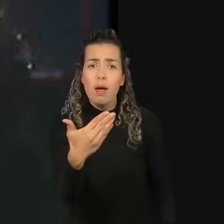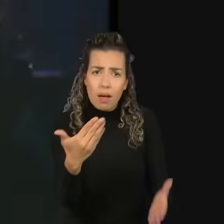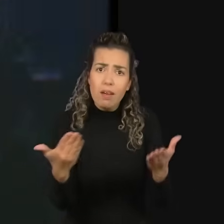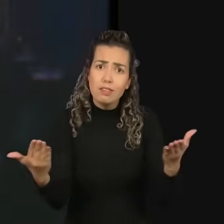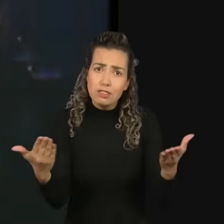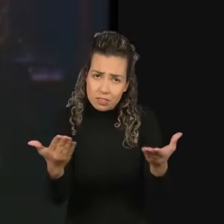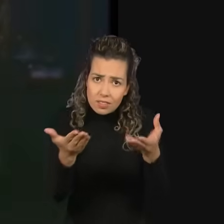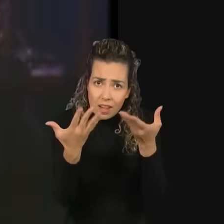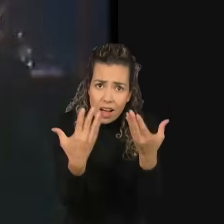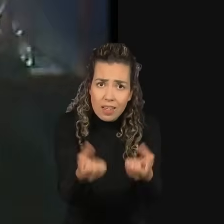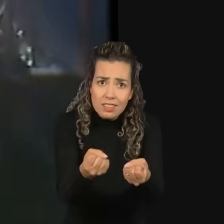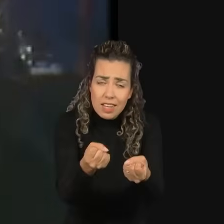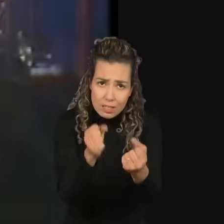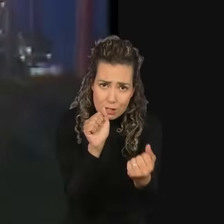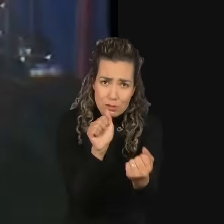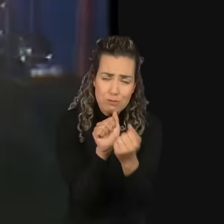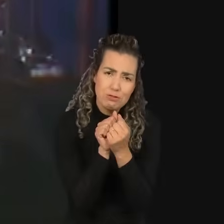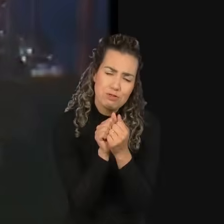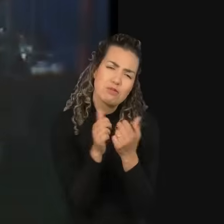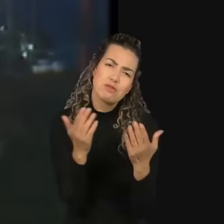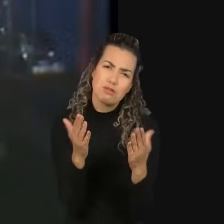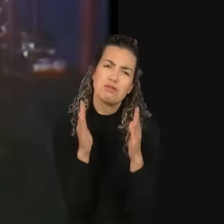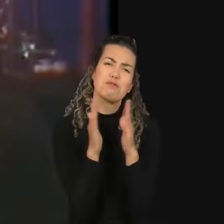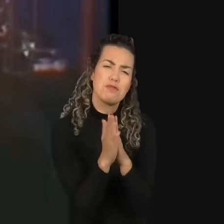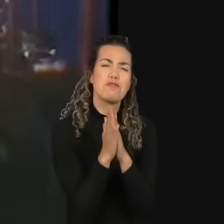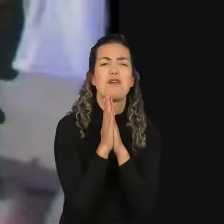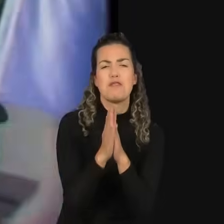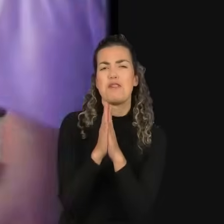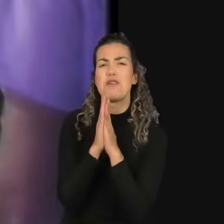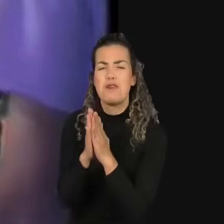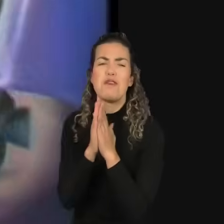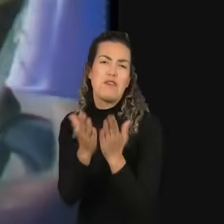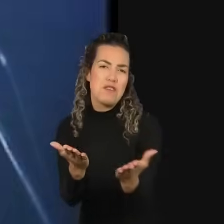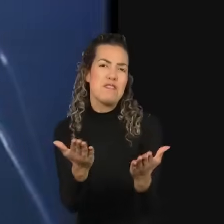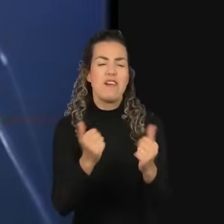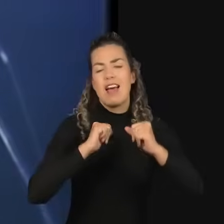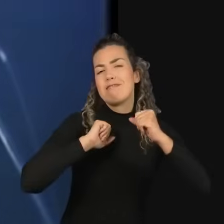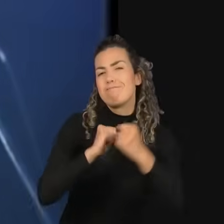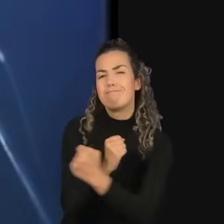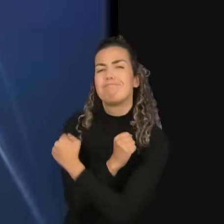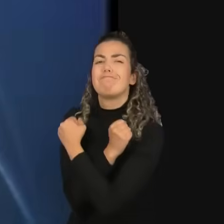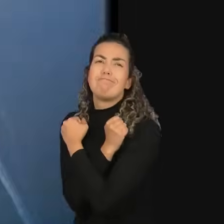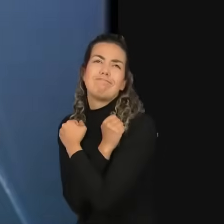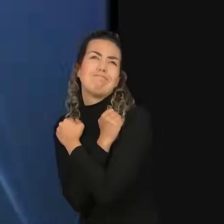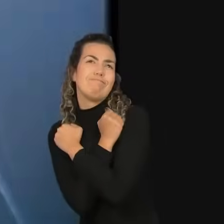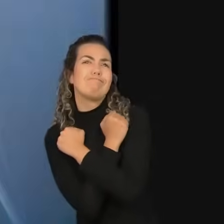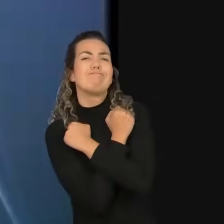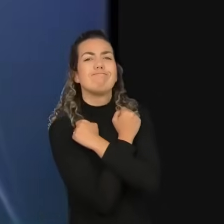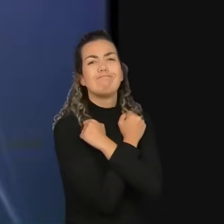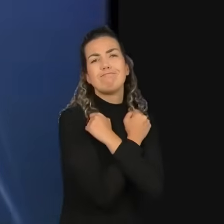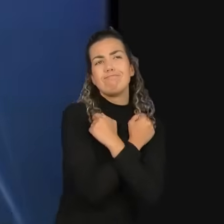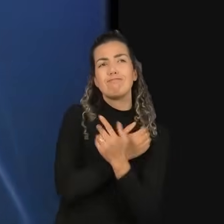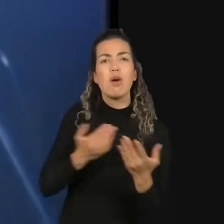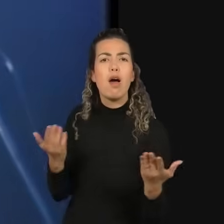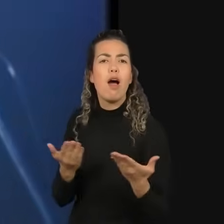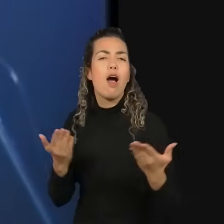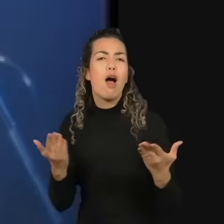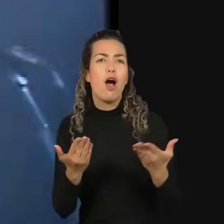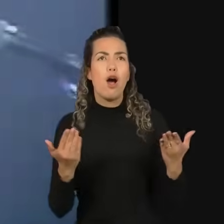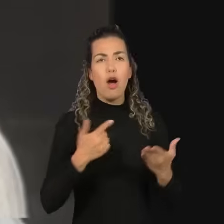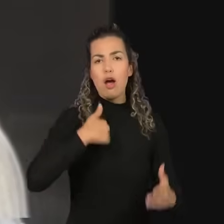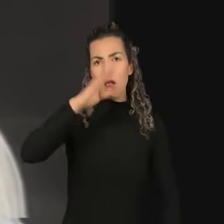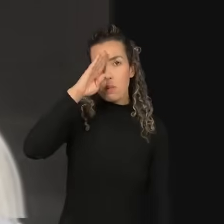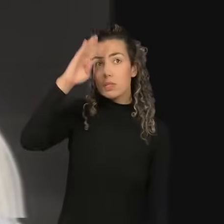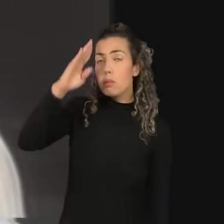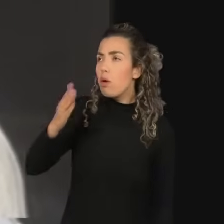mão e um pouquinho do braço, migalhas dormidas do teu pão. Uma hora